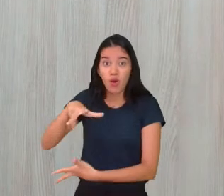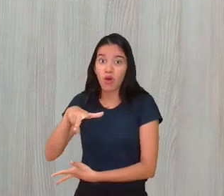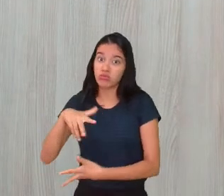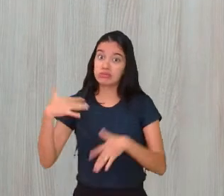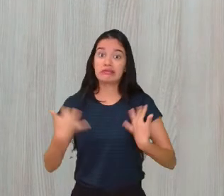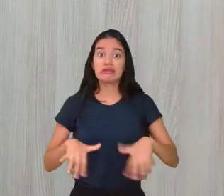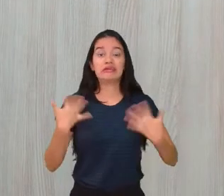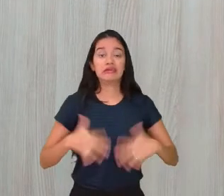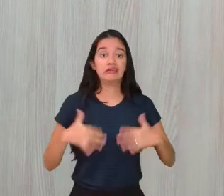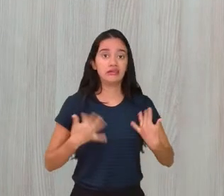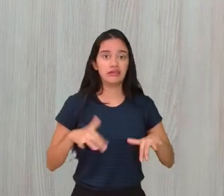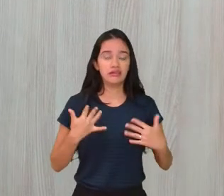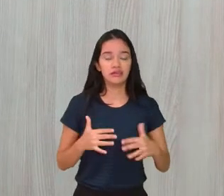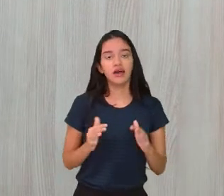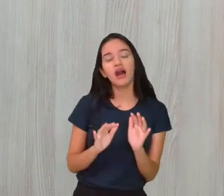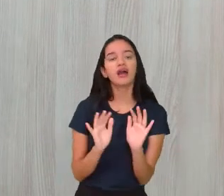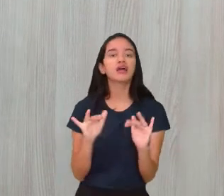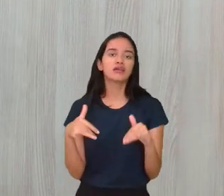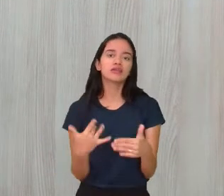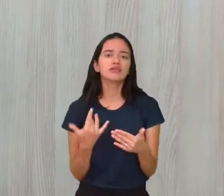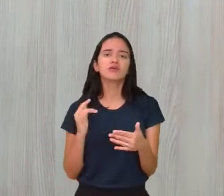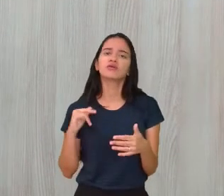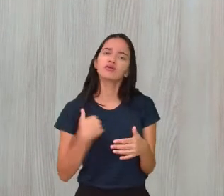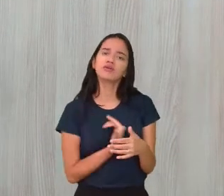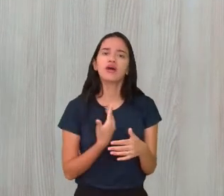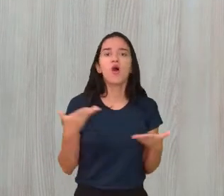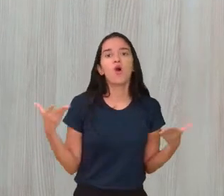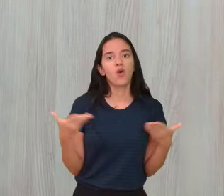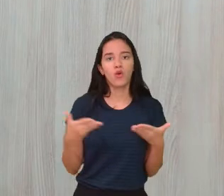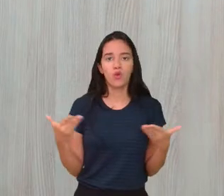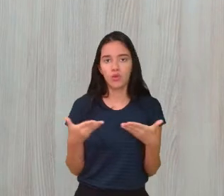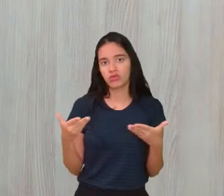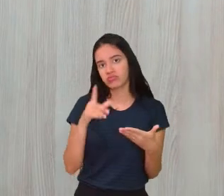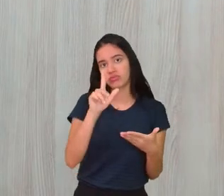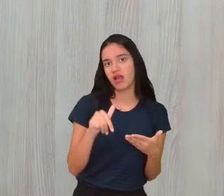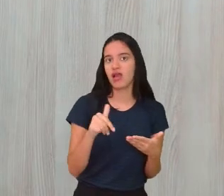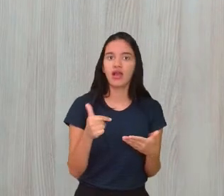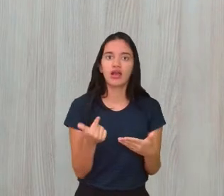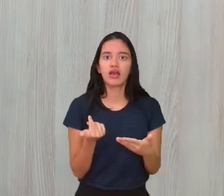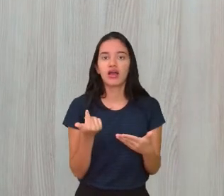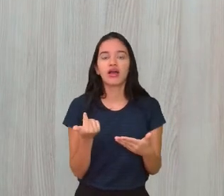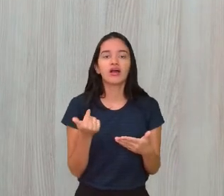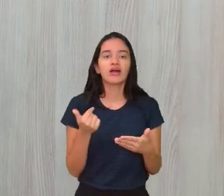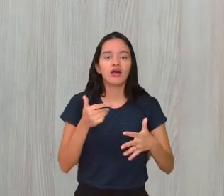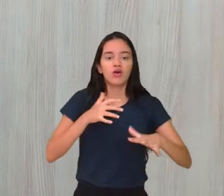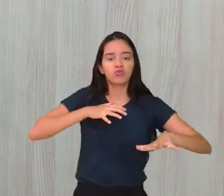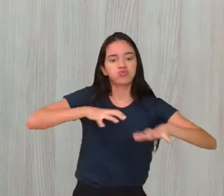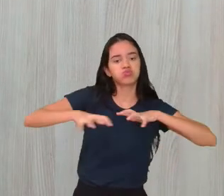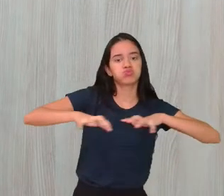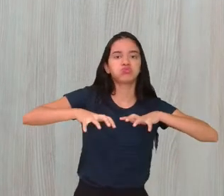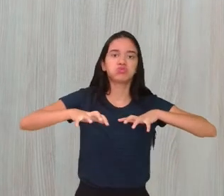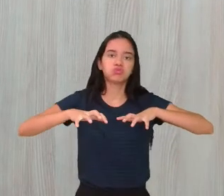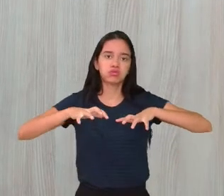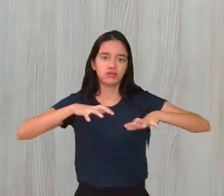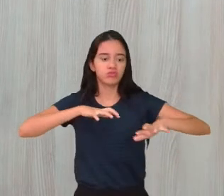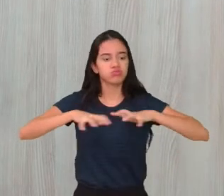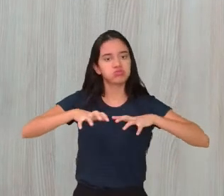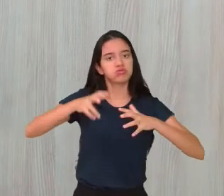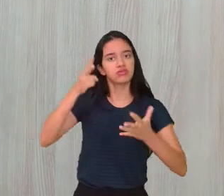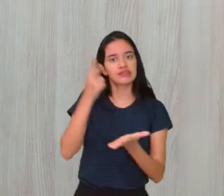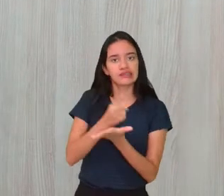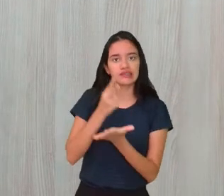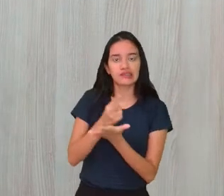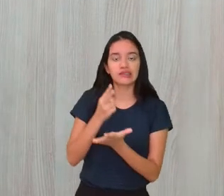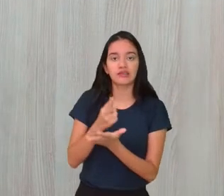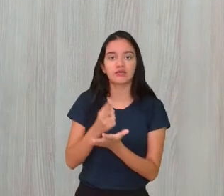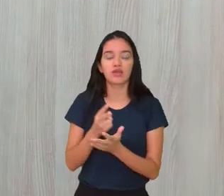coisa. Então, a gente vem hoje uma questão de terremotos com maior frequência, questão de